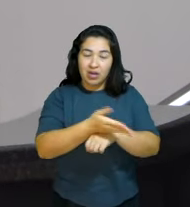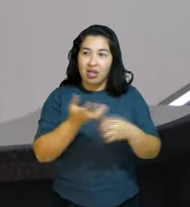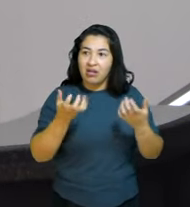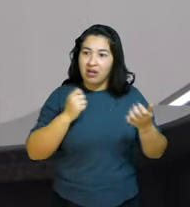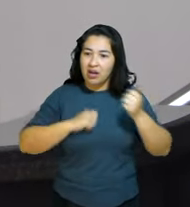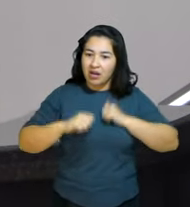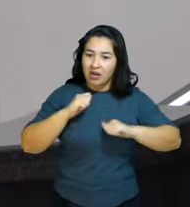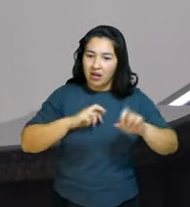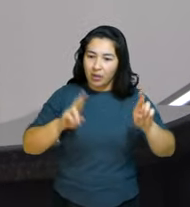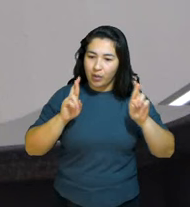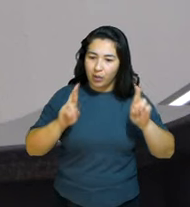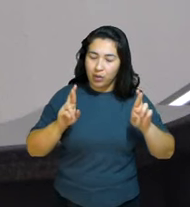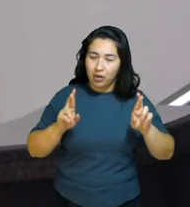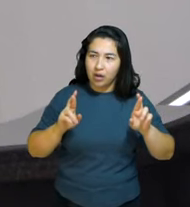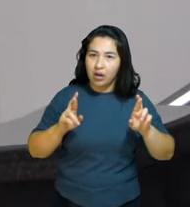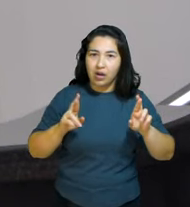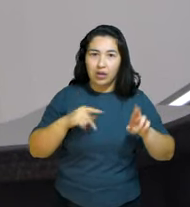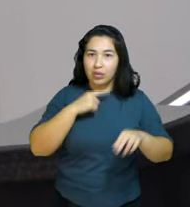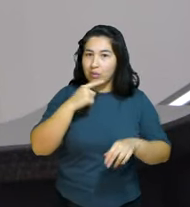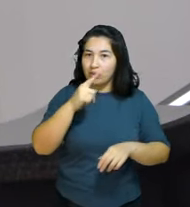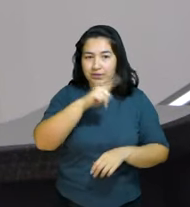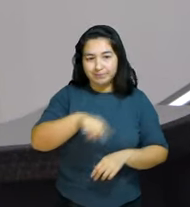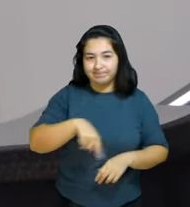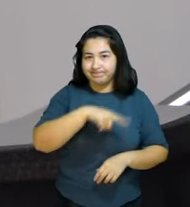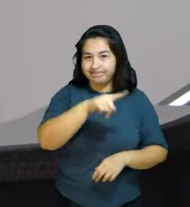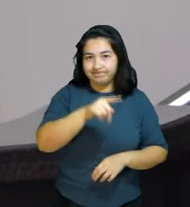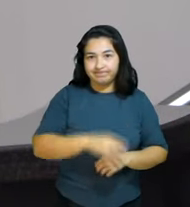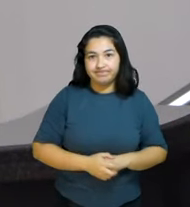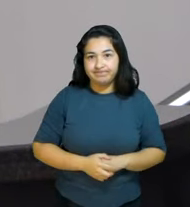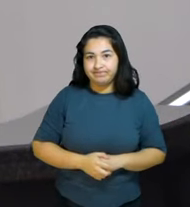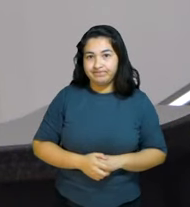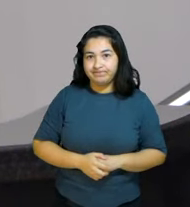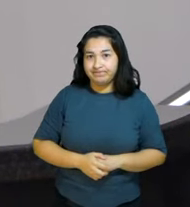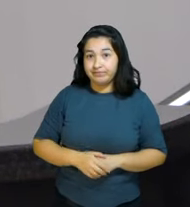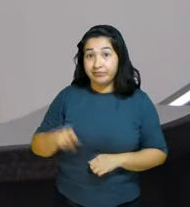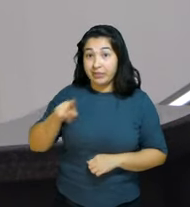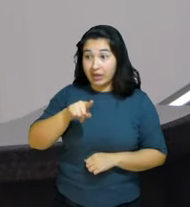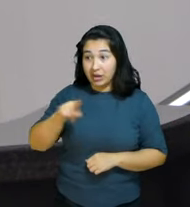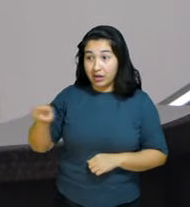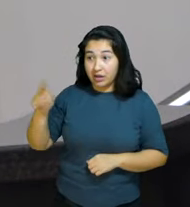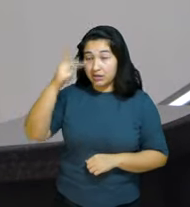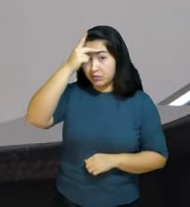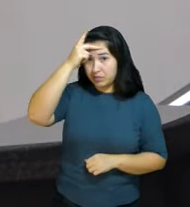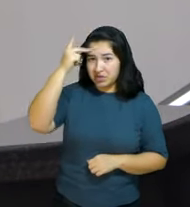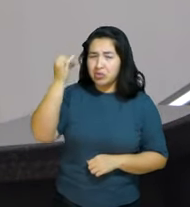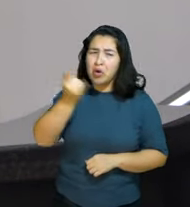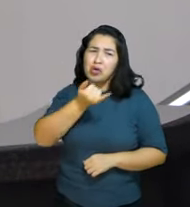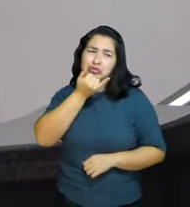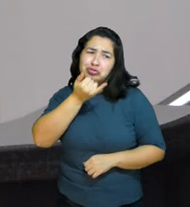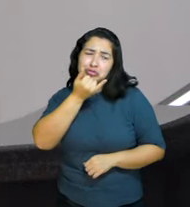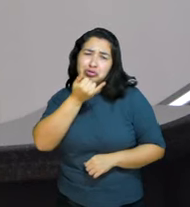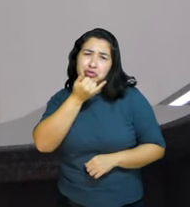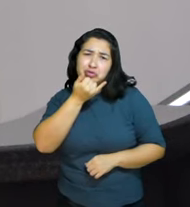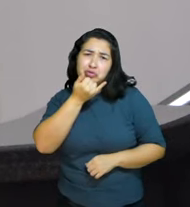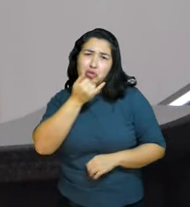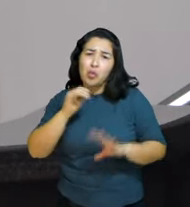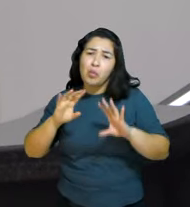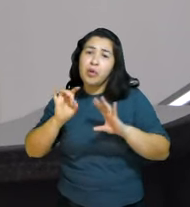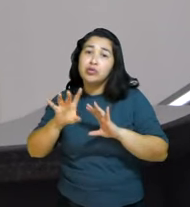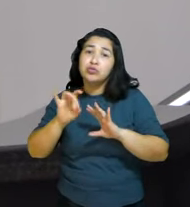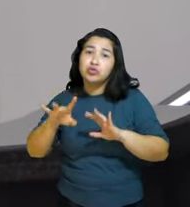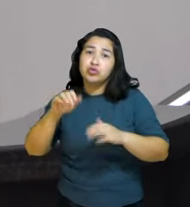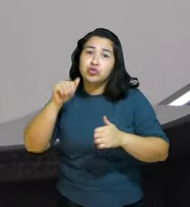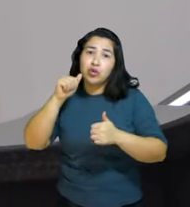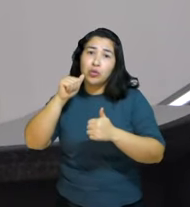FESPORT, né, a nível de rede social, se dirigia apenas ao atletismo. Não. A modalidade de bocha paralímpica ela também não